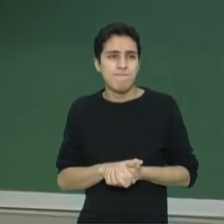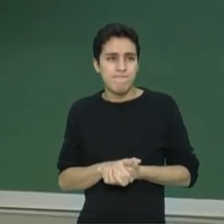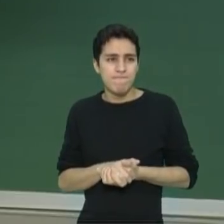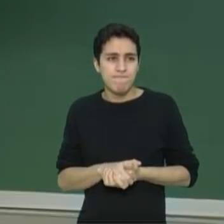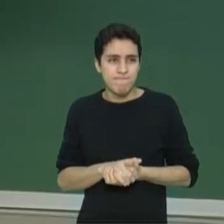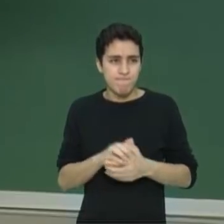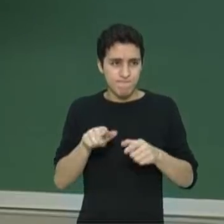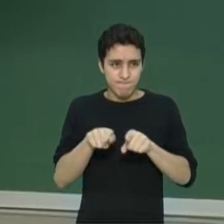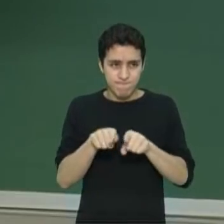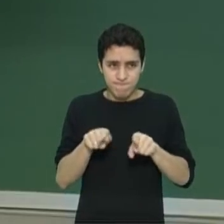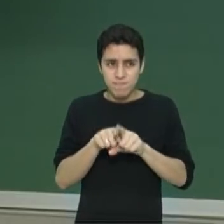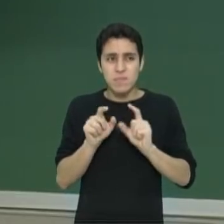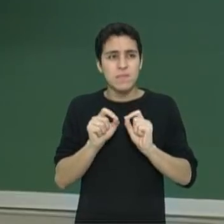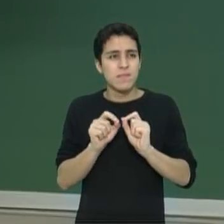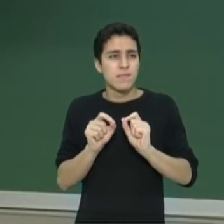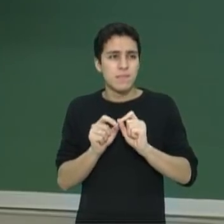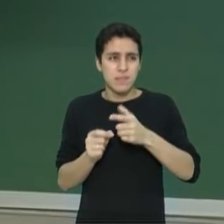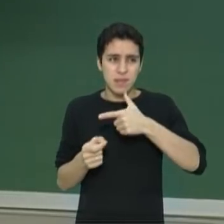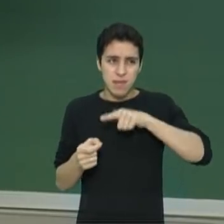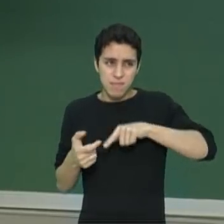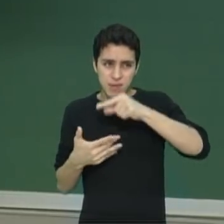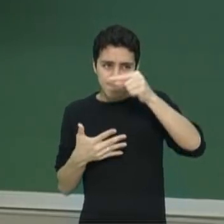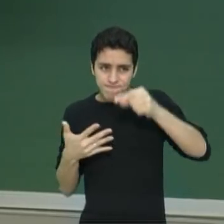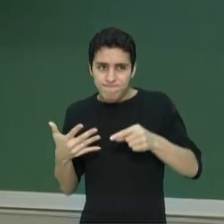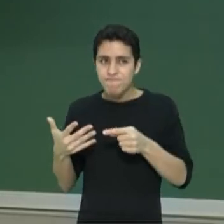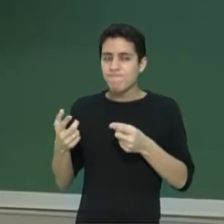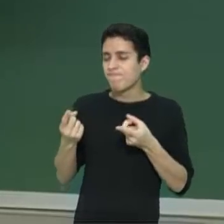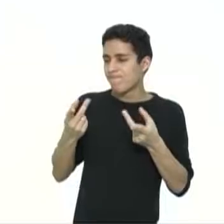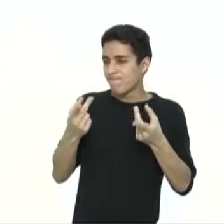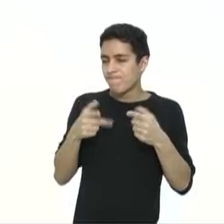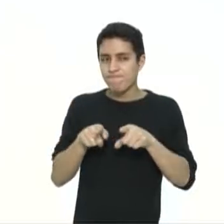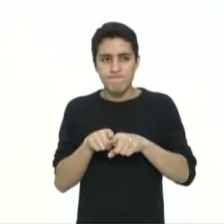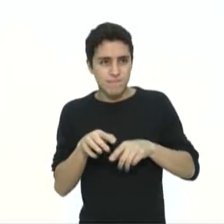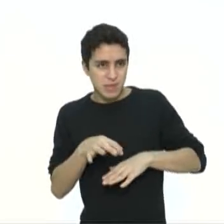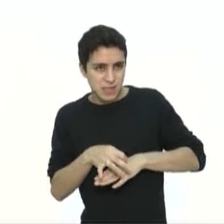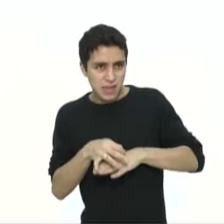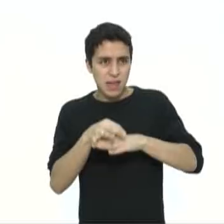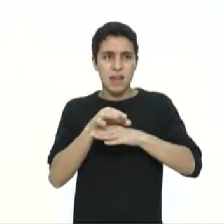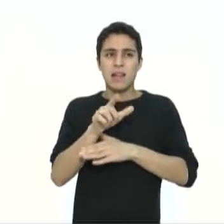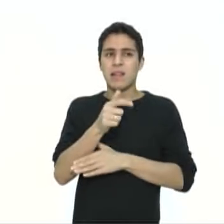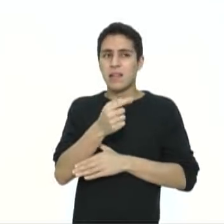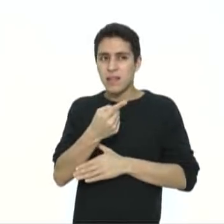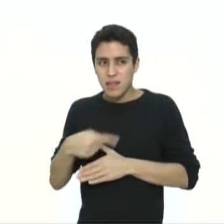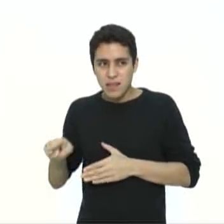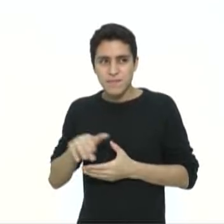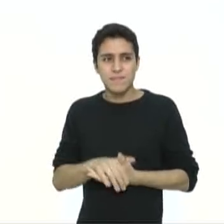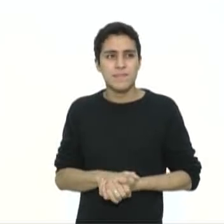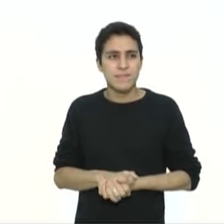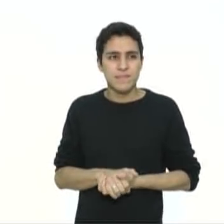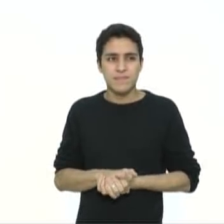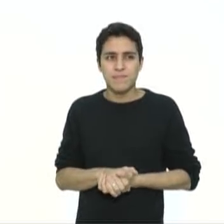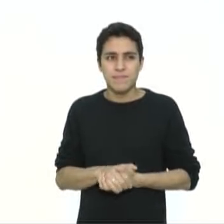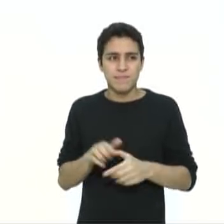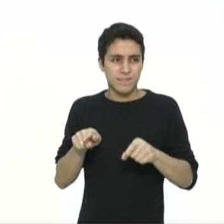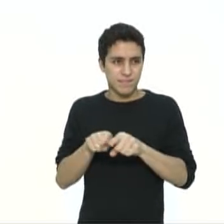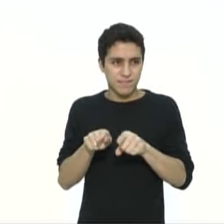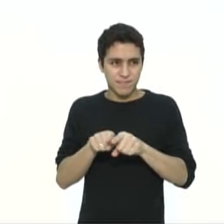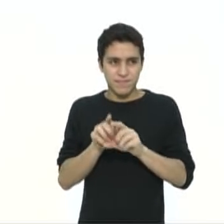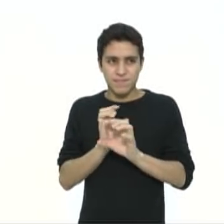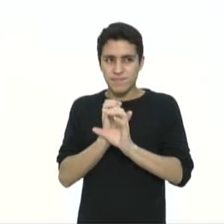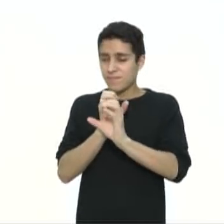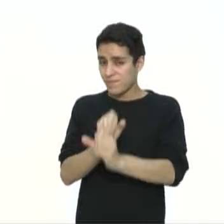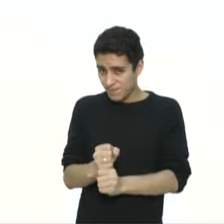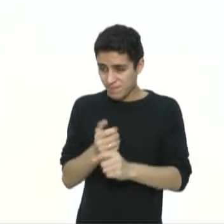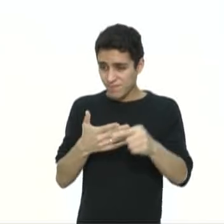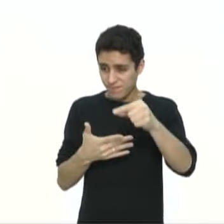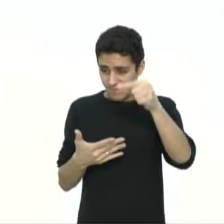né, tem outros produtos de exportação, né, carne, lã. Aqui, eu falei para vocês, vai a carne bovina,